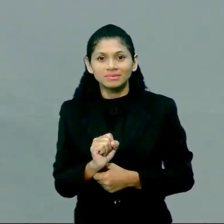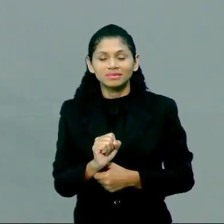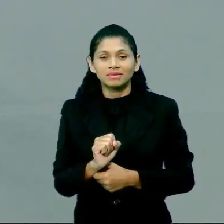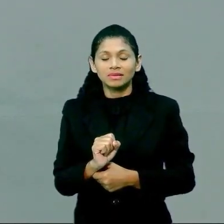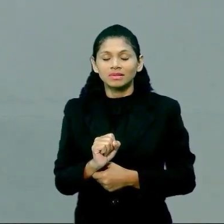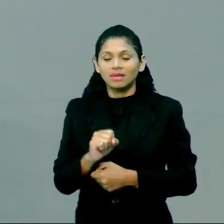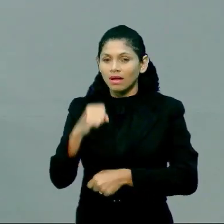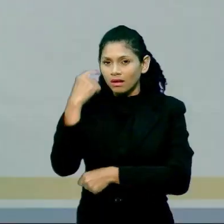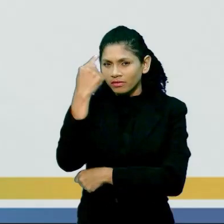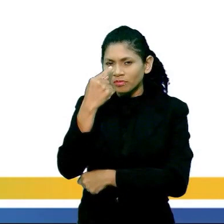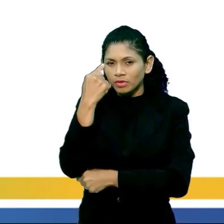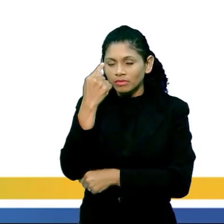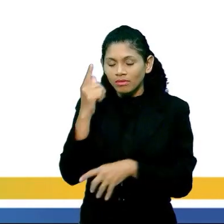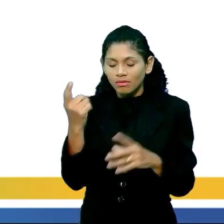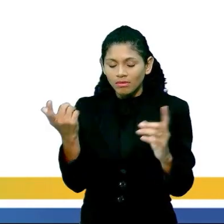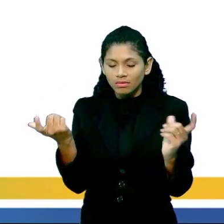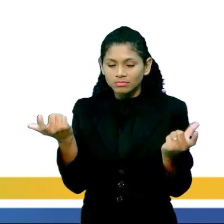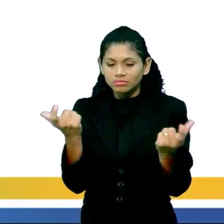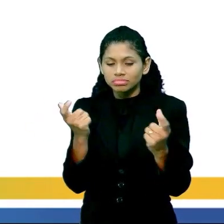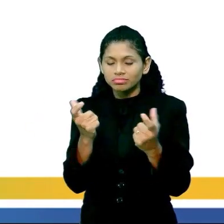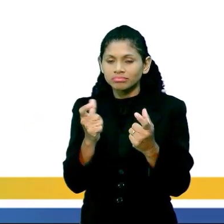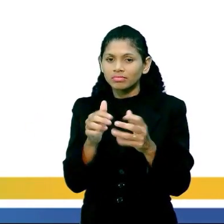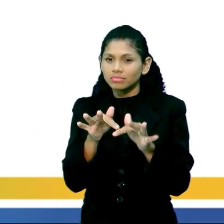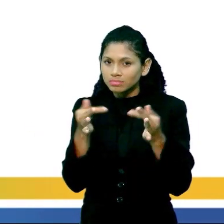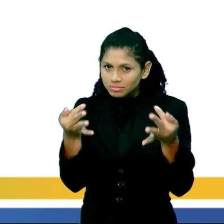gente simplifica mais as coisas, tá?